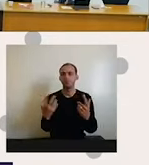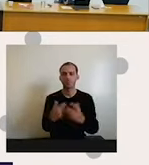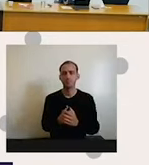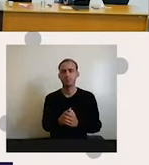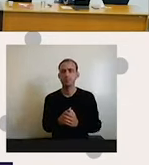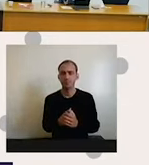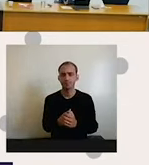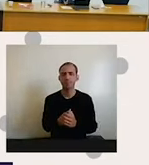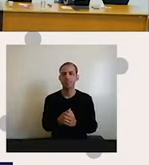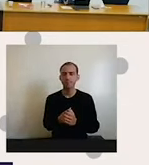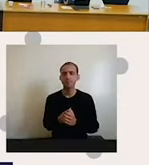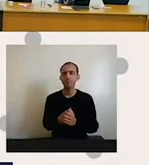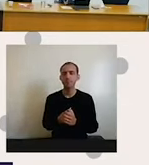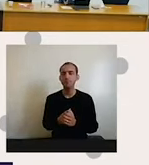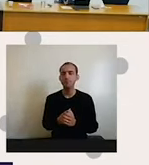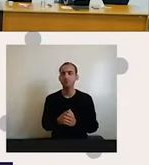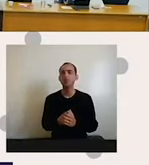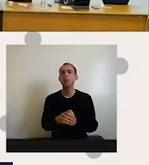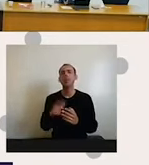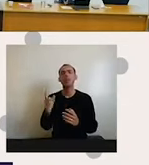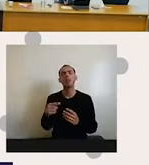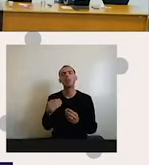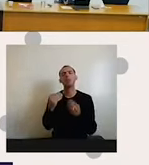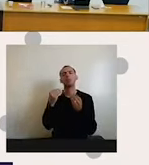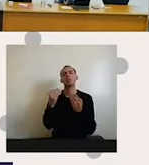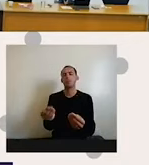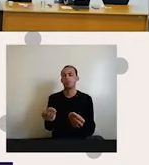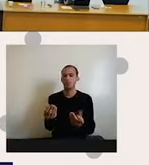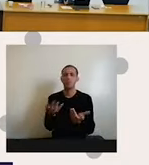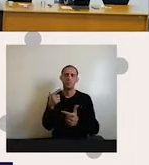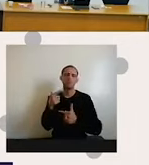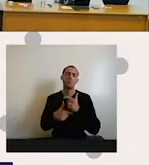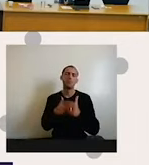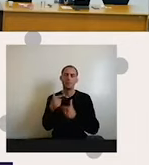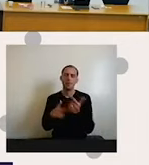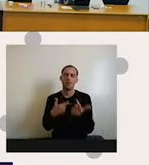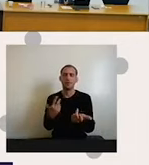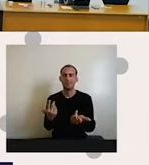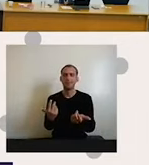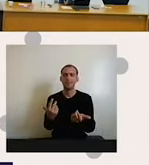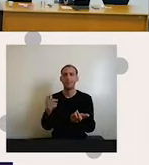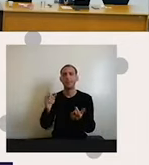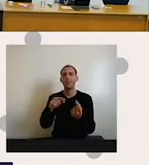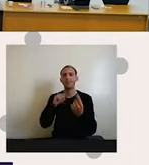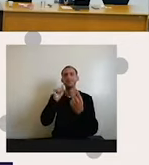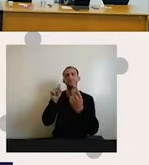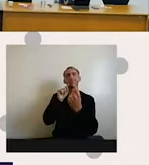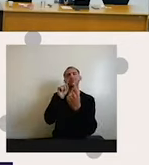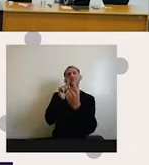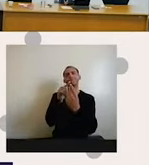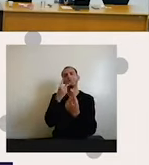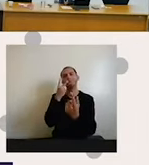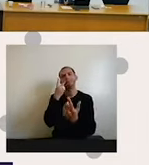deu para se agravar ou se disparar esse processo de adoecimento.